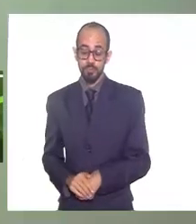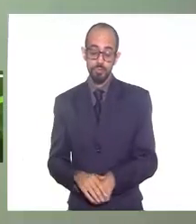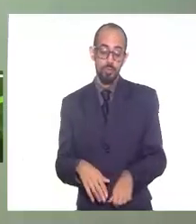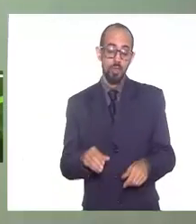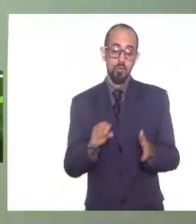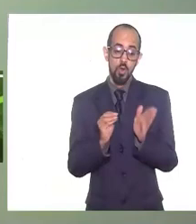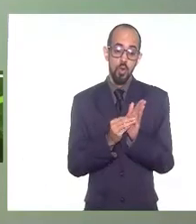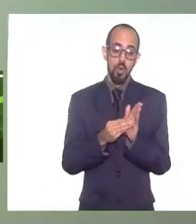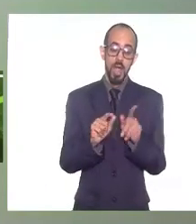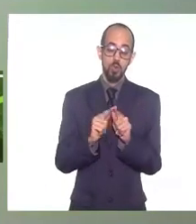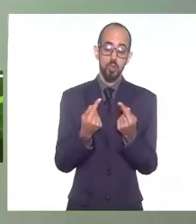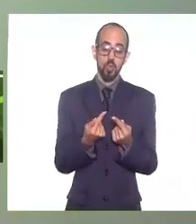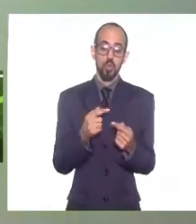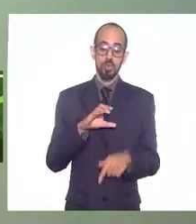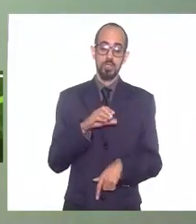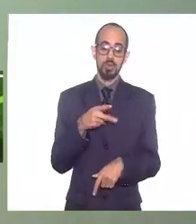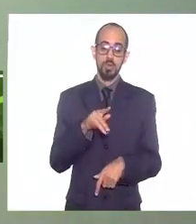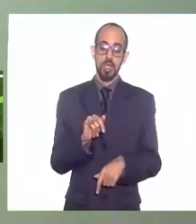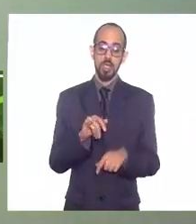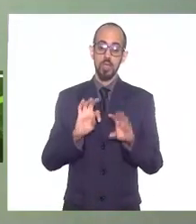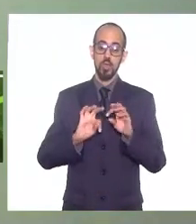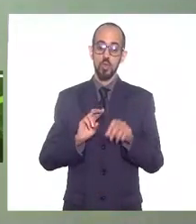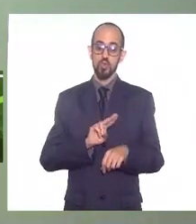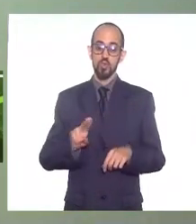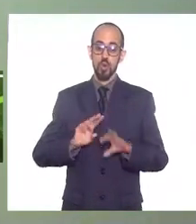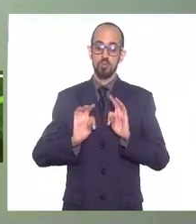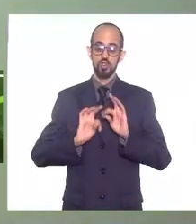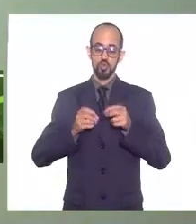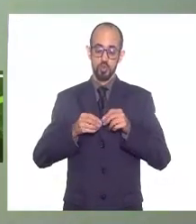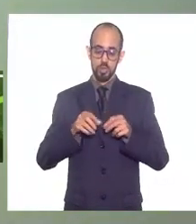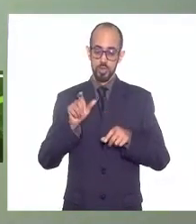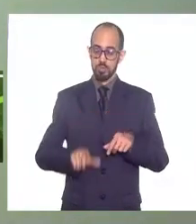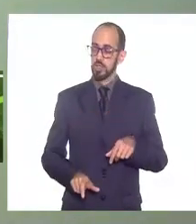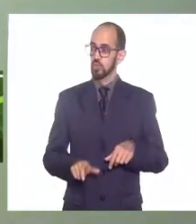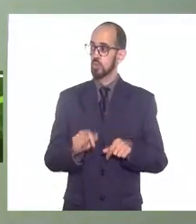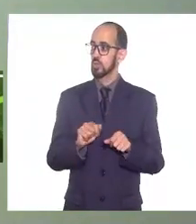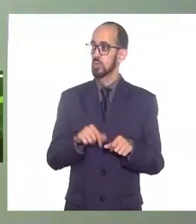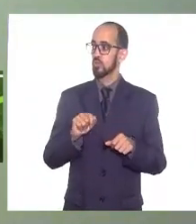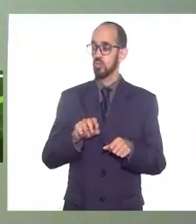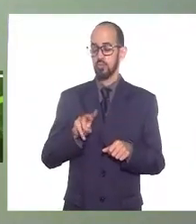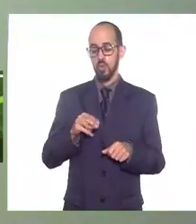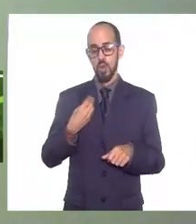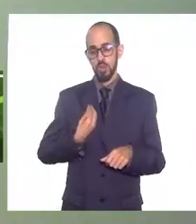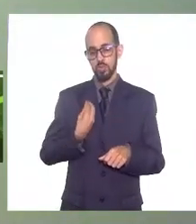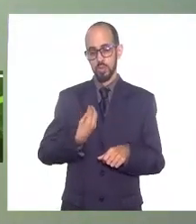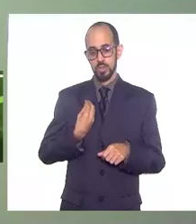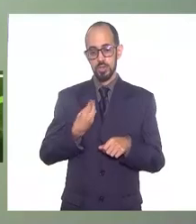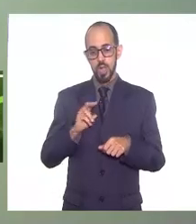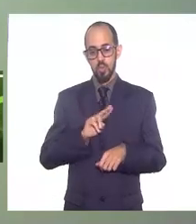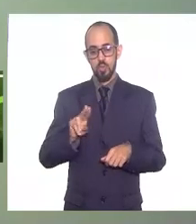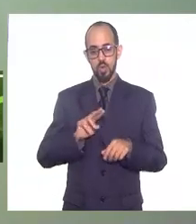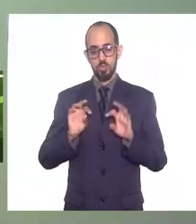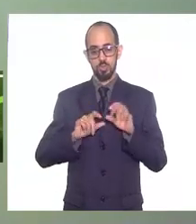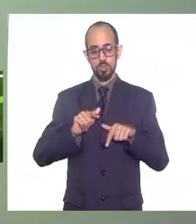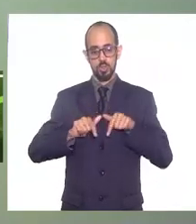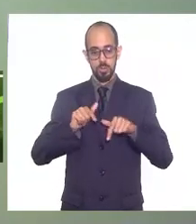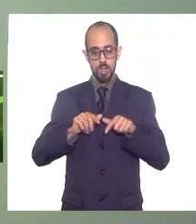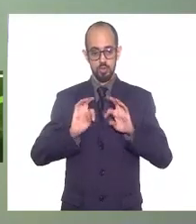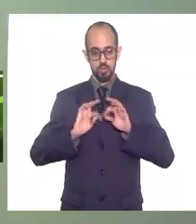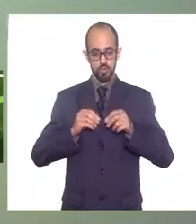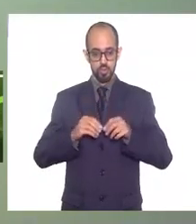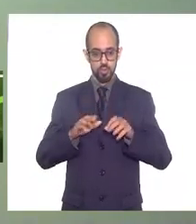da CPI o nome das pessoas, vou atualizar o nosso programa de trabalho com o nome das pessoas.